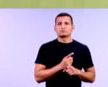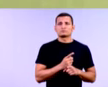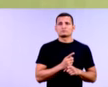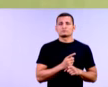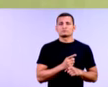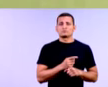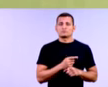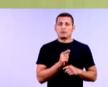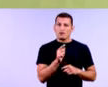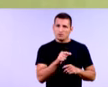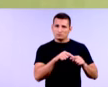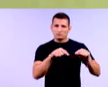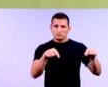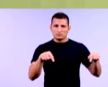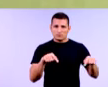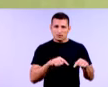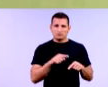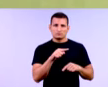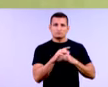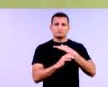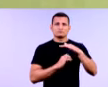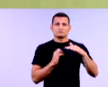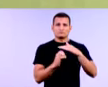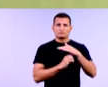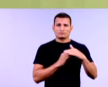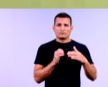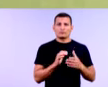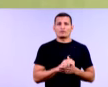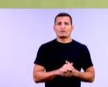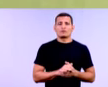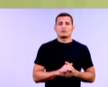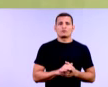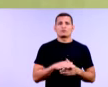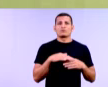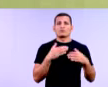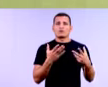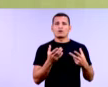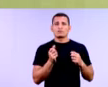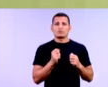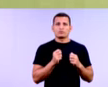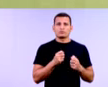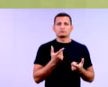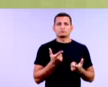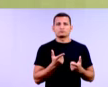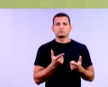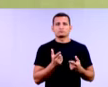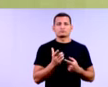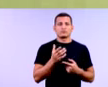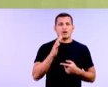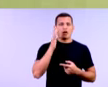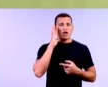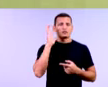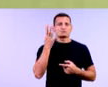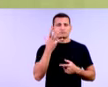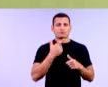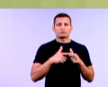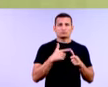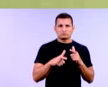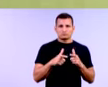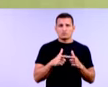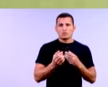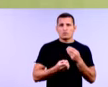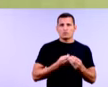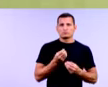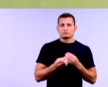nesta sala, né, nesta empresa, quais providências podem ser tomadas para resolver os problemas e definir